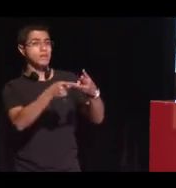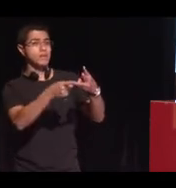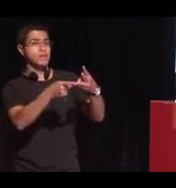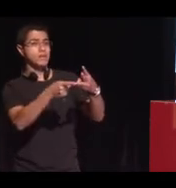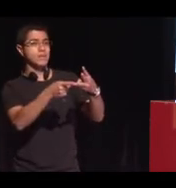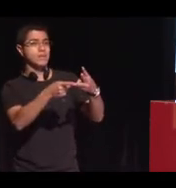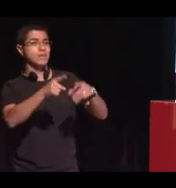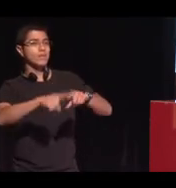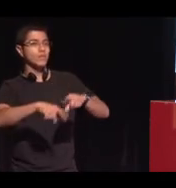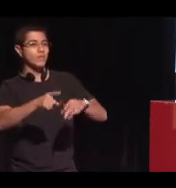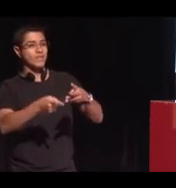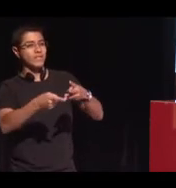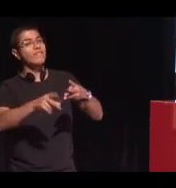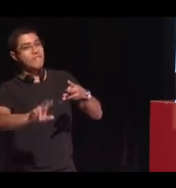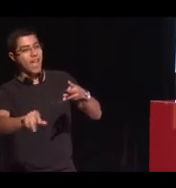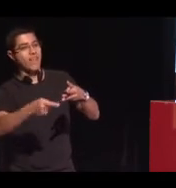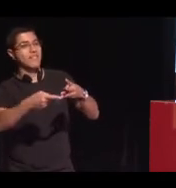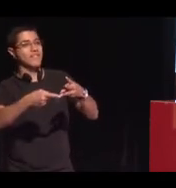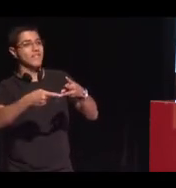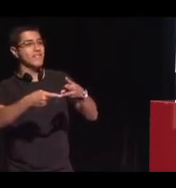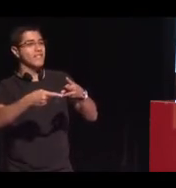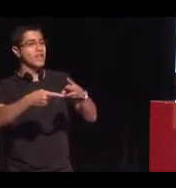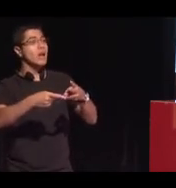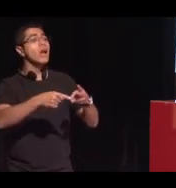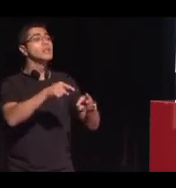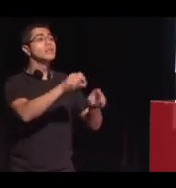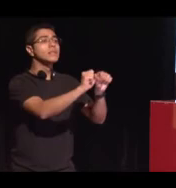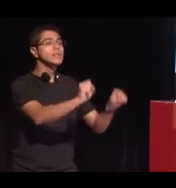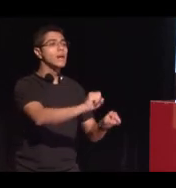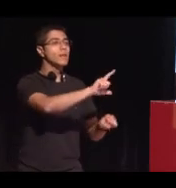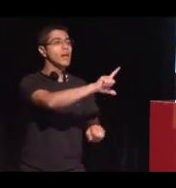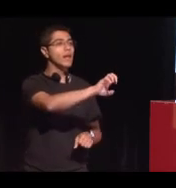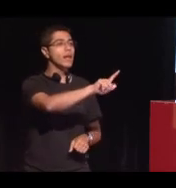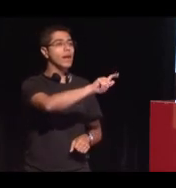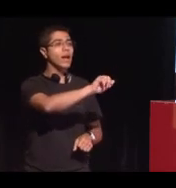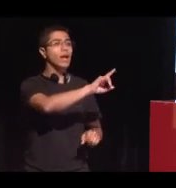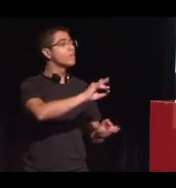Ou seja, outros times conseguiram fazer inovação e adicionar coisas no nosso